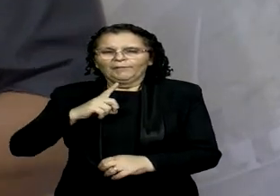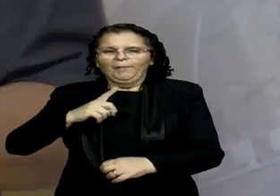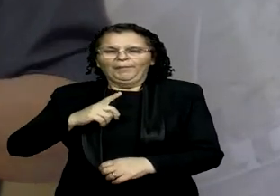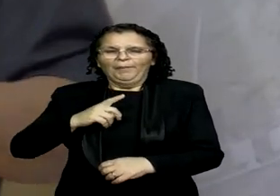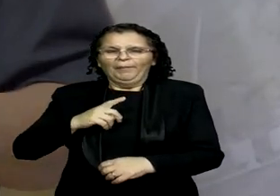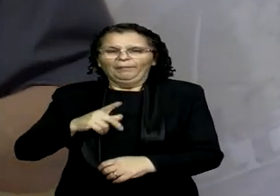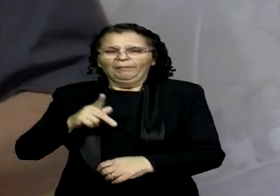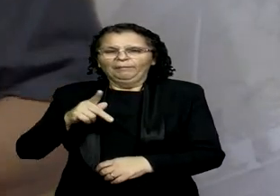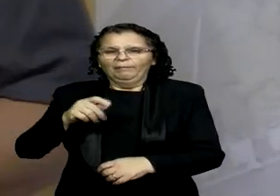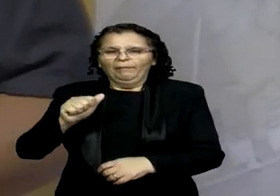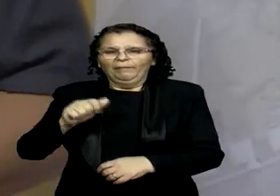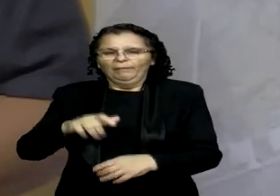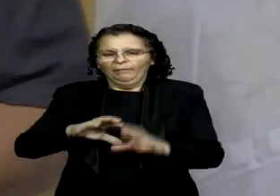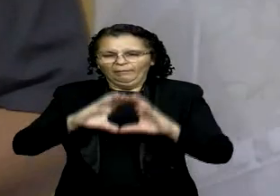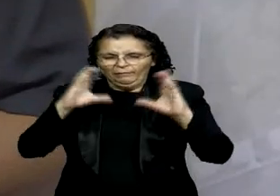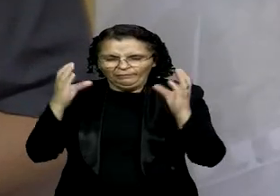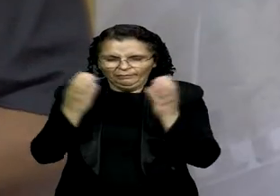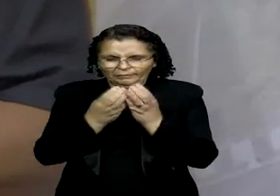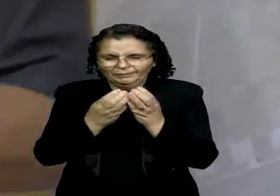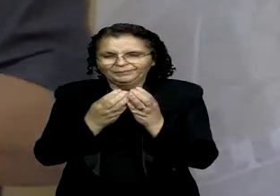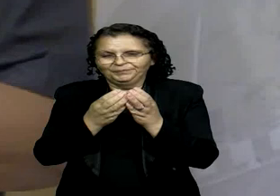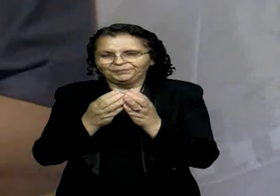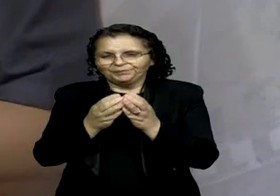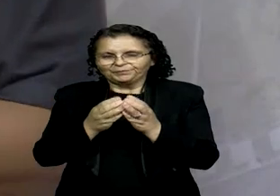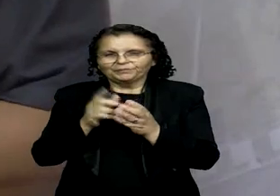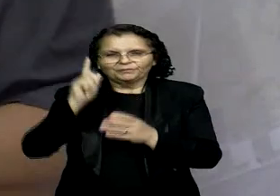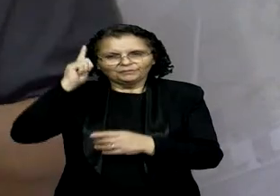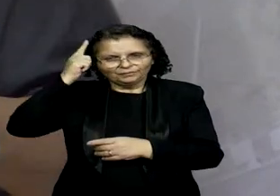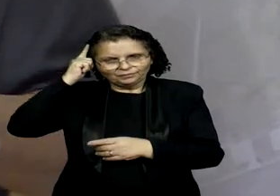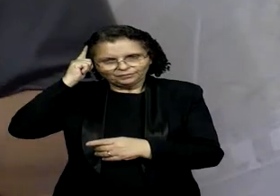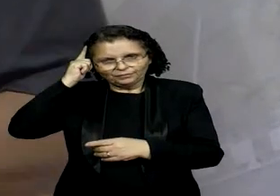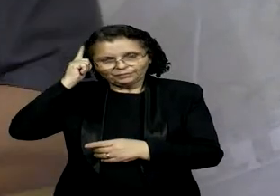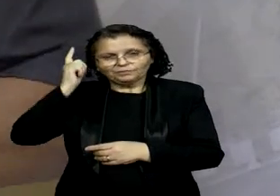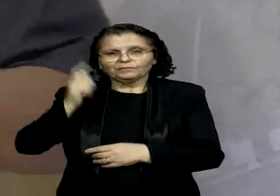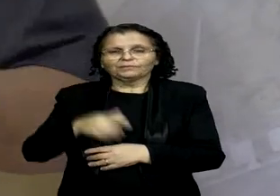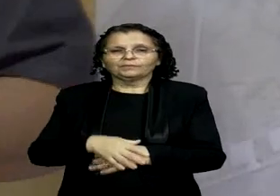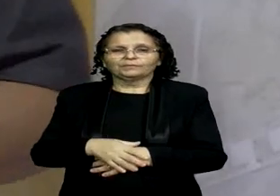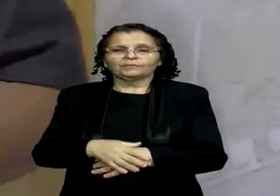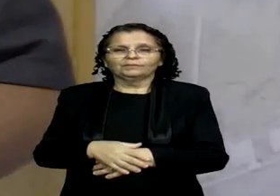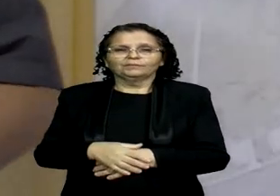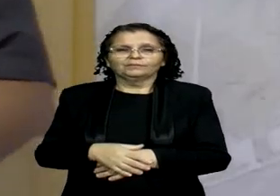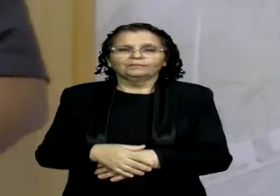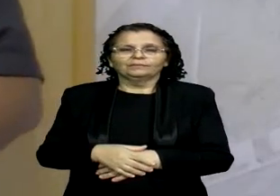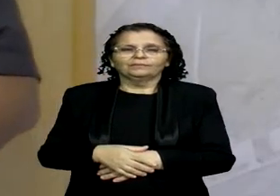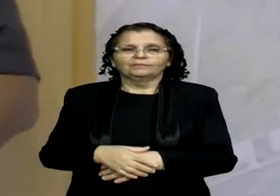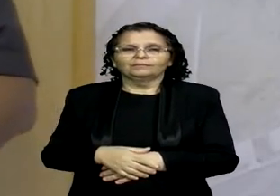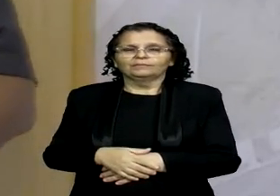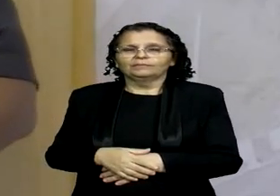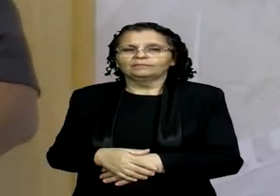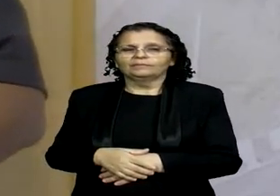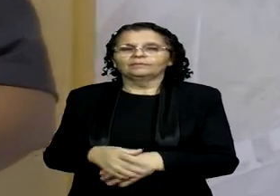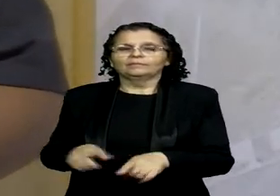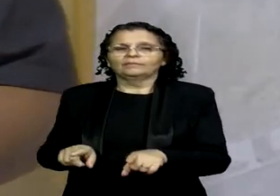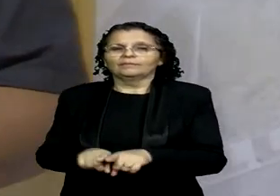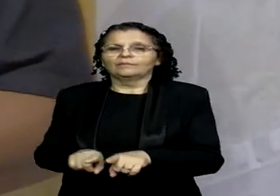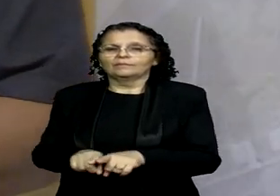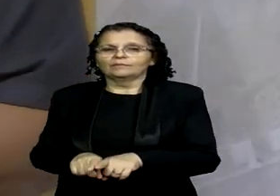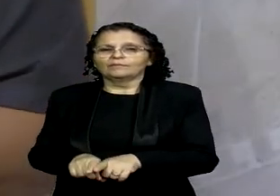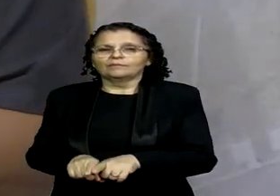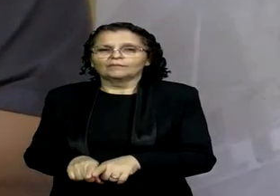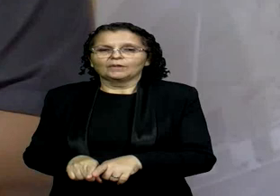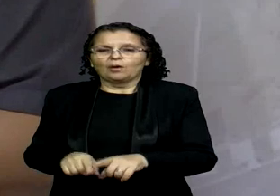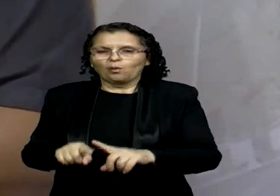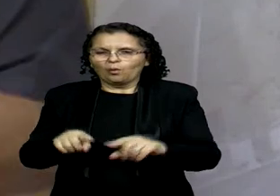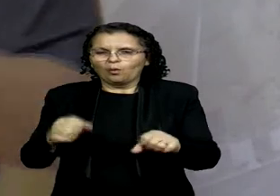Poli, que tem uma areninha, o deputado Gerson Pessoa trouxe, muito obrigado por essa conquista, né? E temos ali